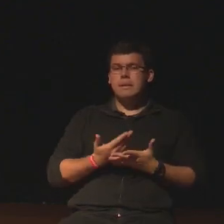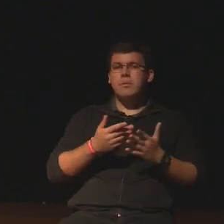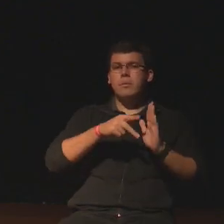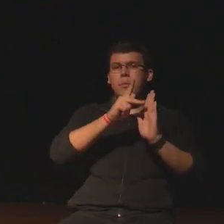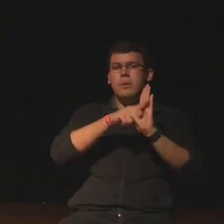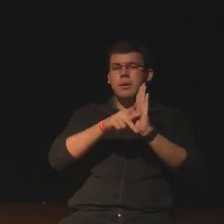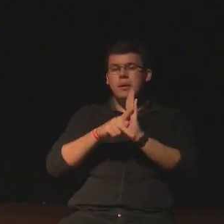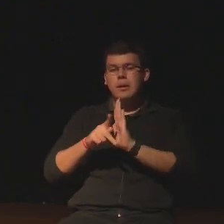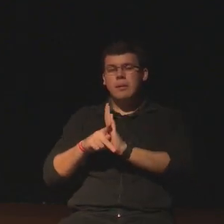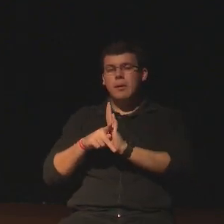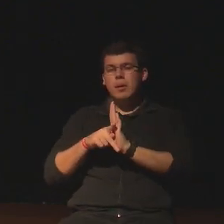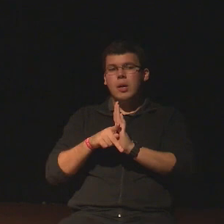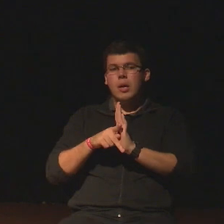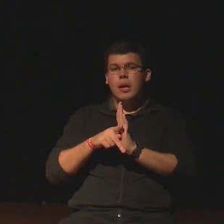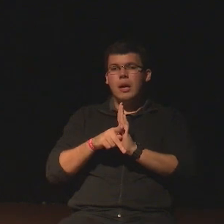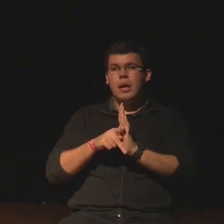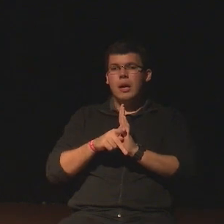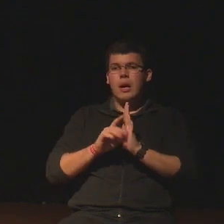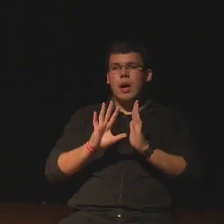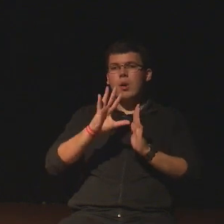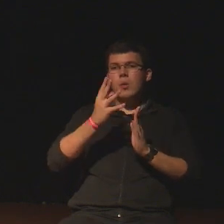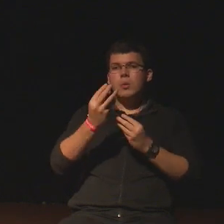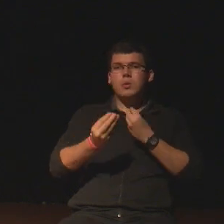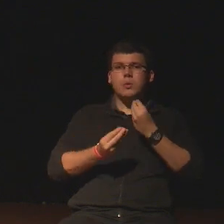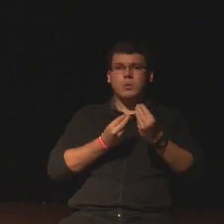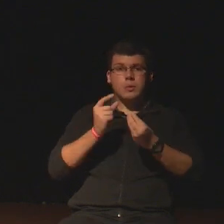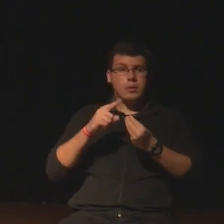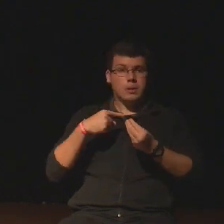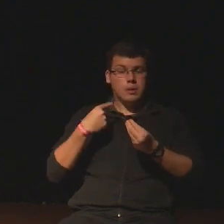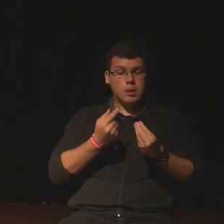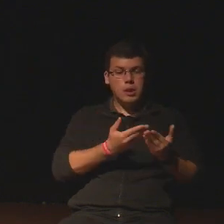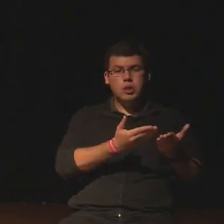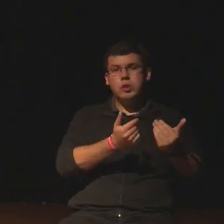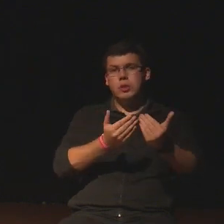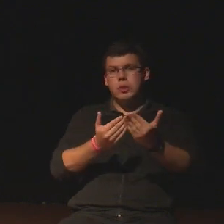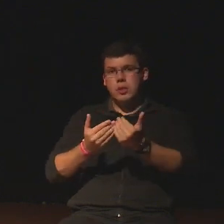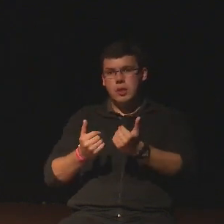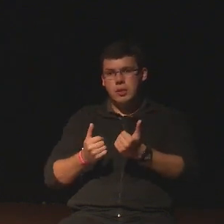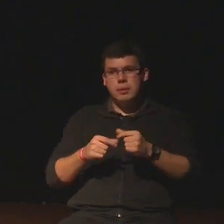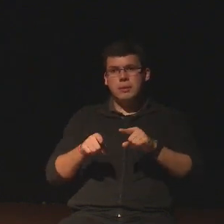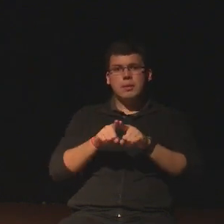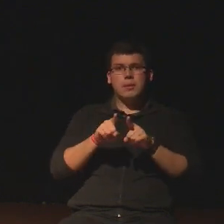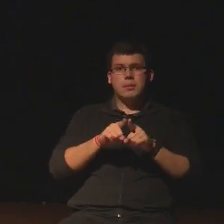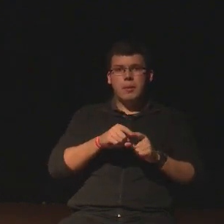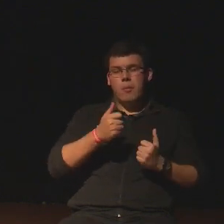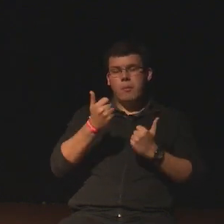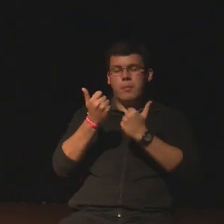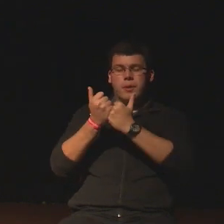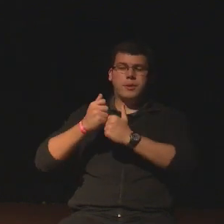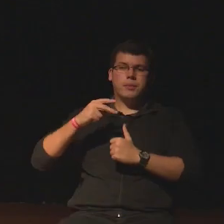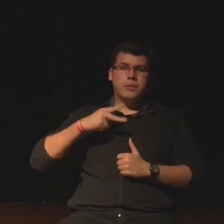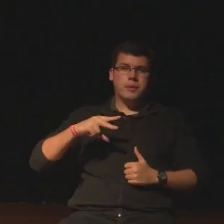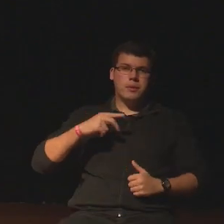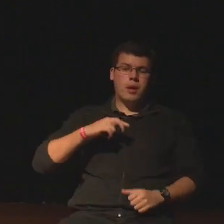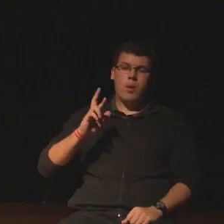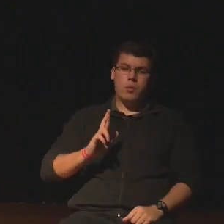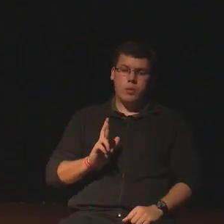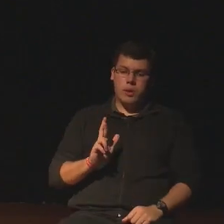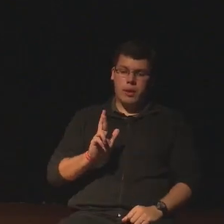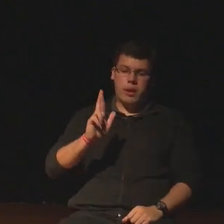Espaços Públicos. A gente faz o chamamento que inclui nesse parceiro privado a responsabilidade